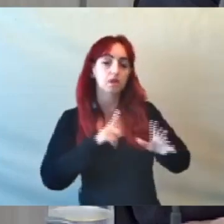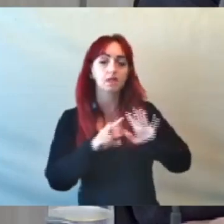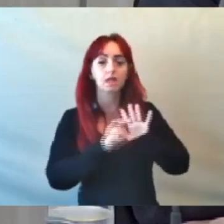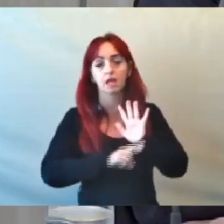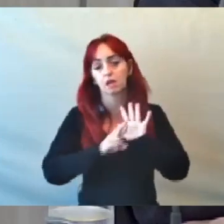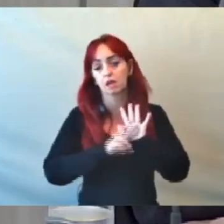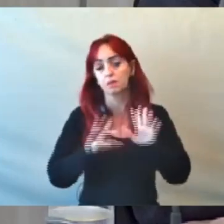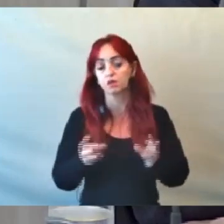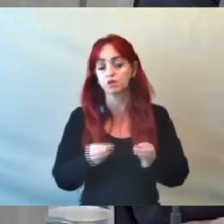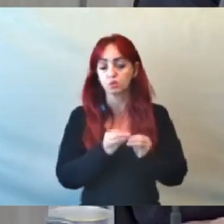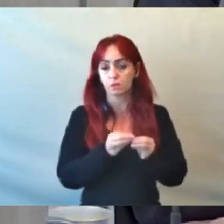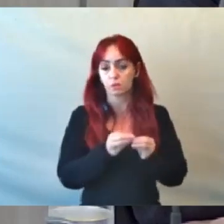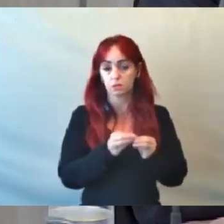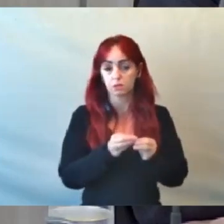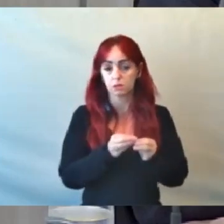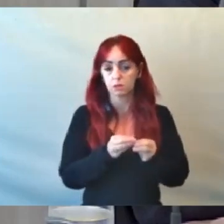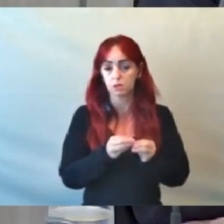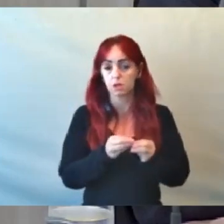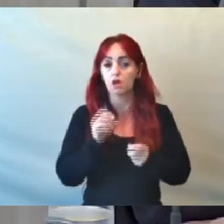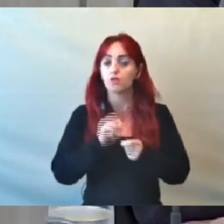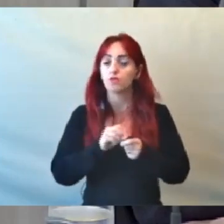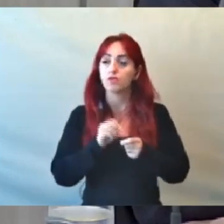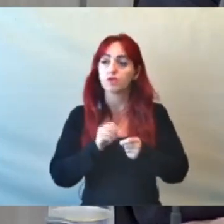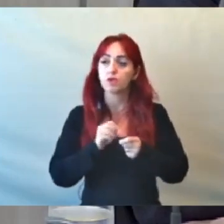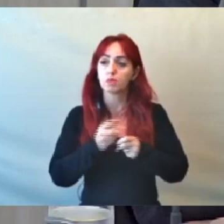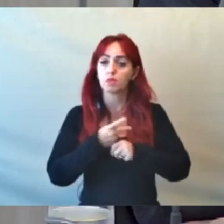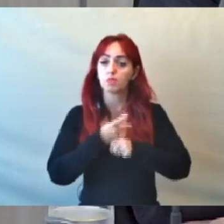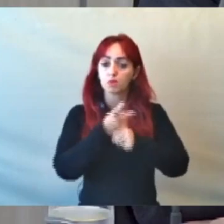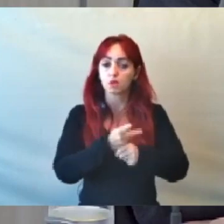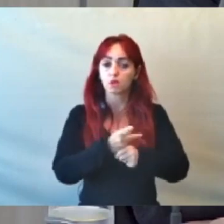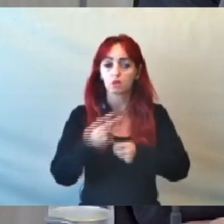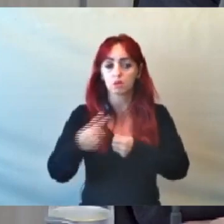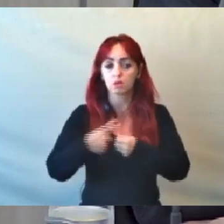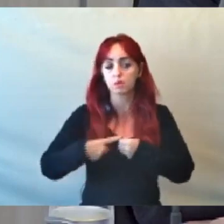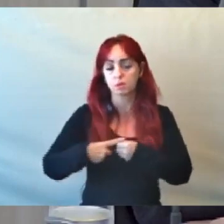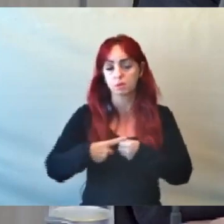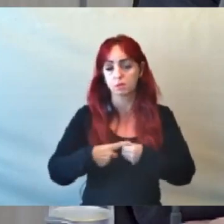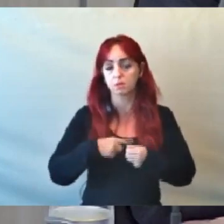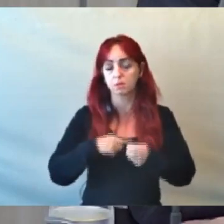Procuradoria do município. Então, nós vamos deliberar essa juntada.